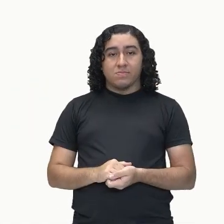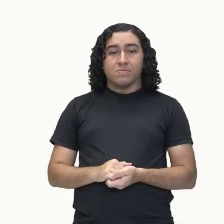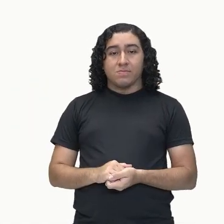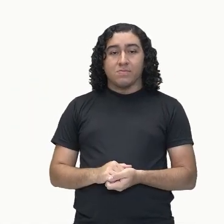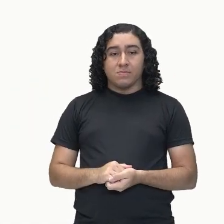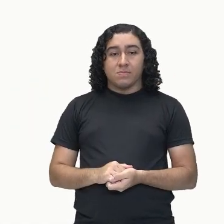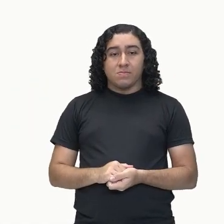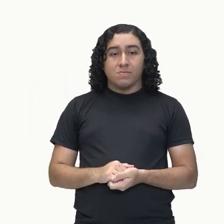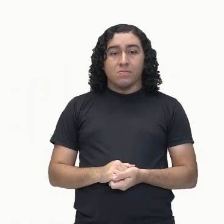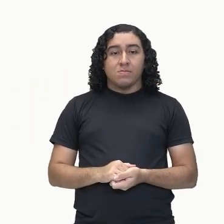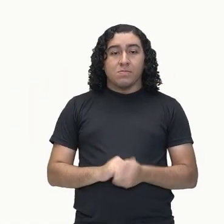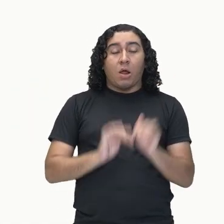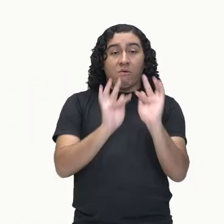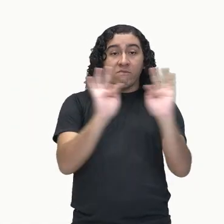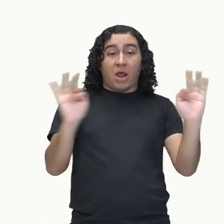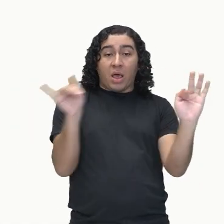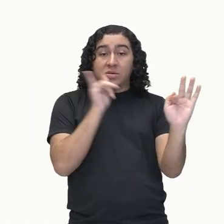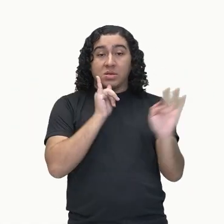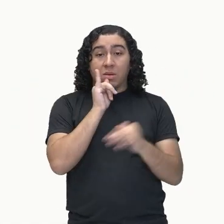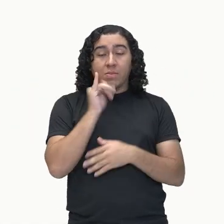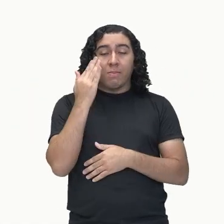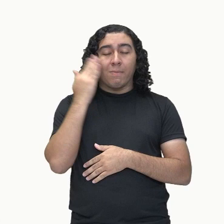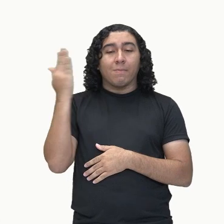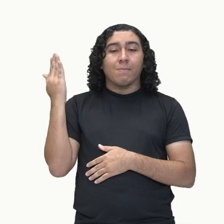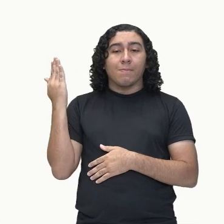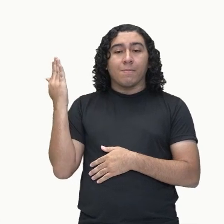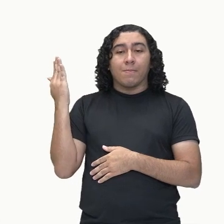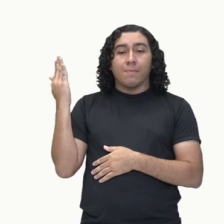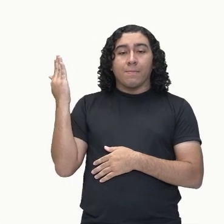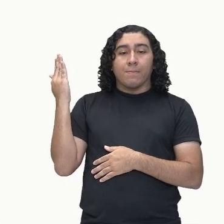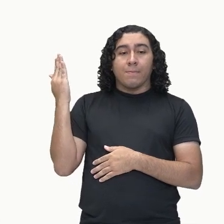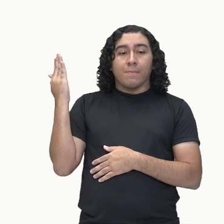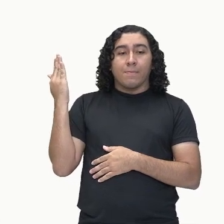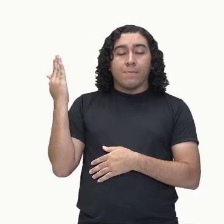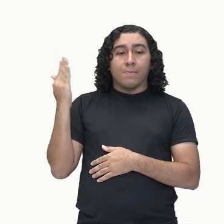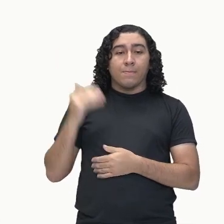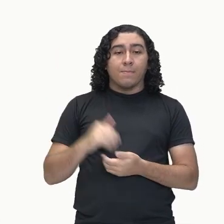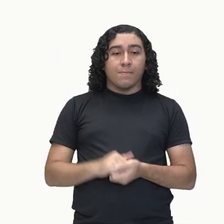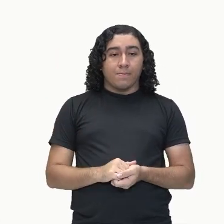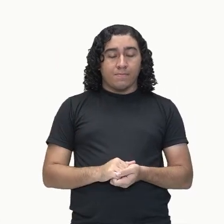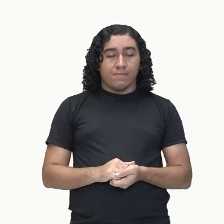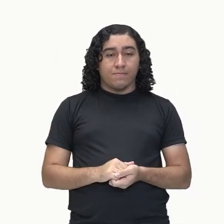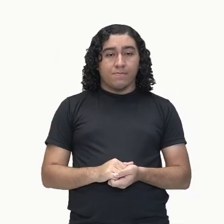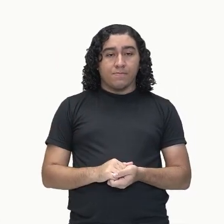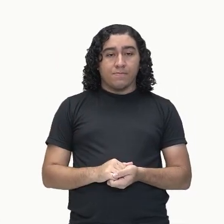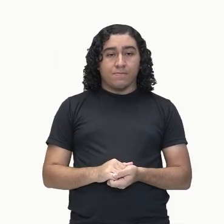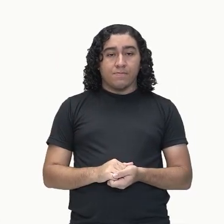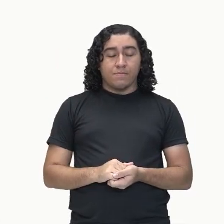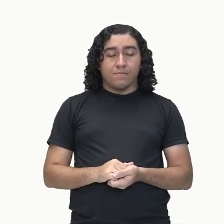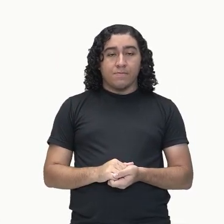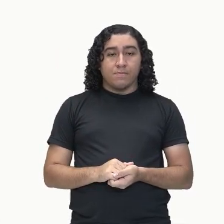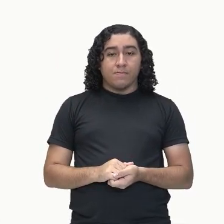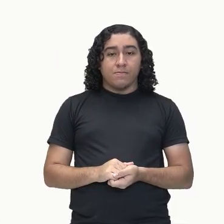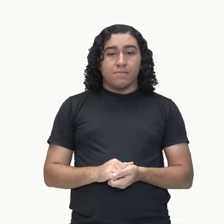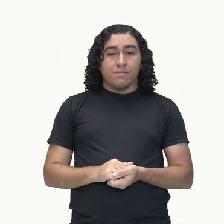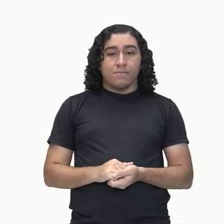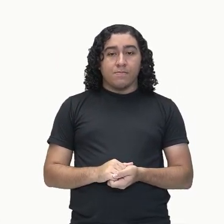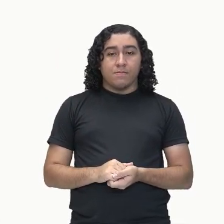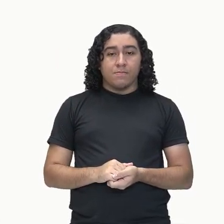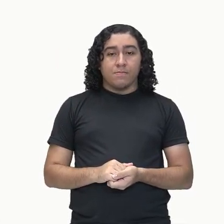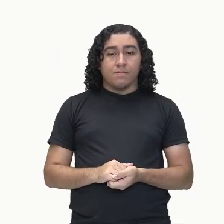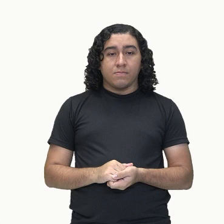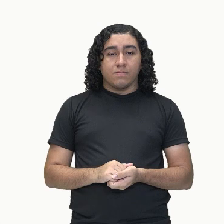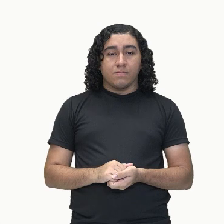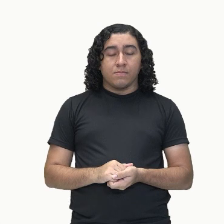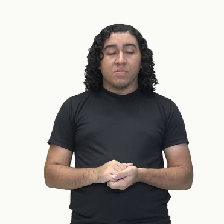trabo para que Alice Buena educação para que Alice buen está subordinada